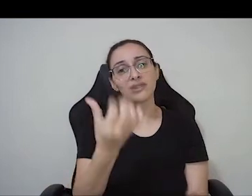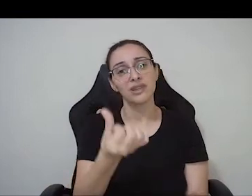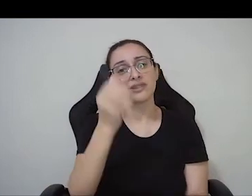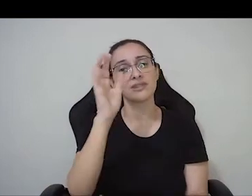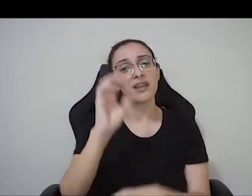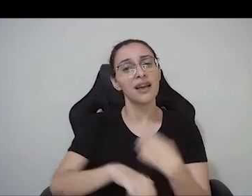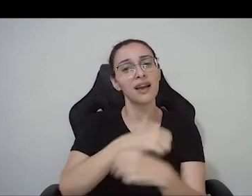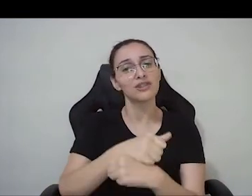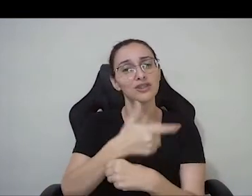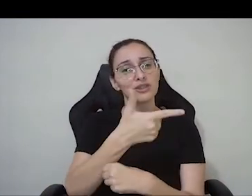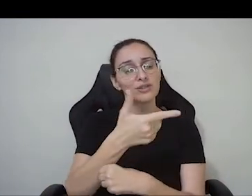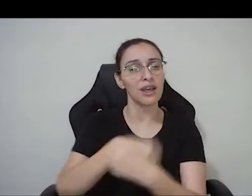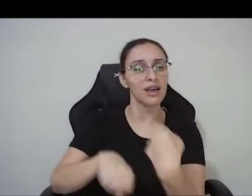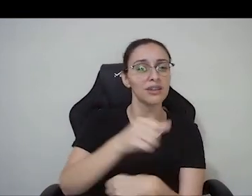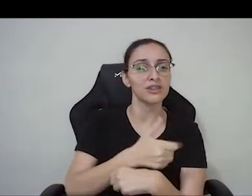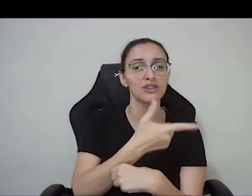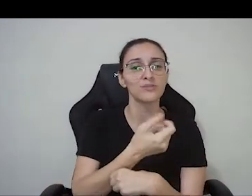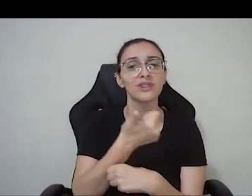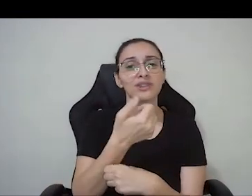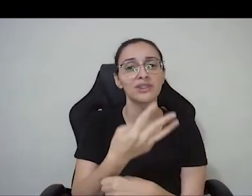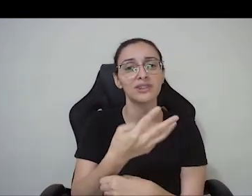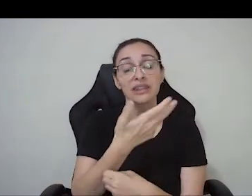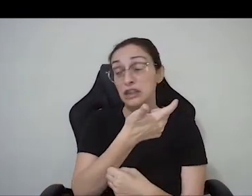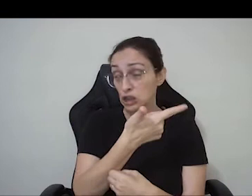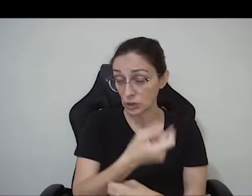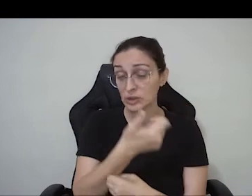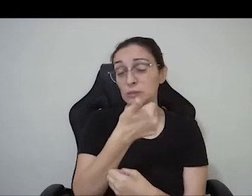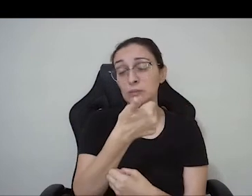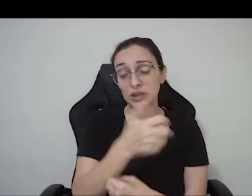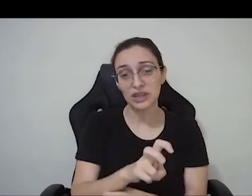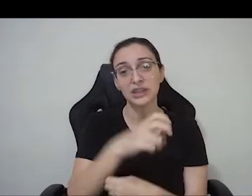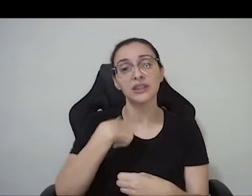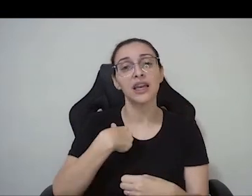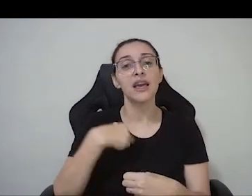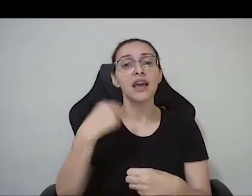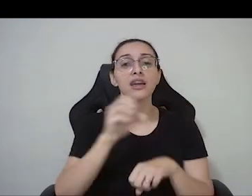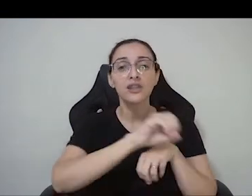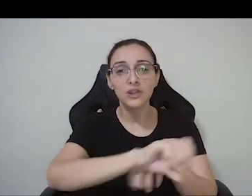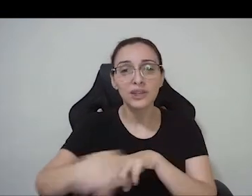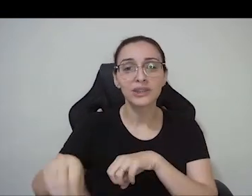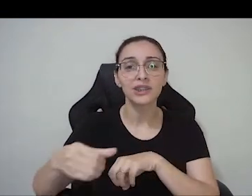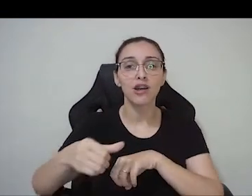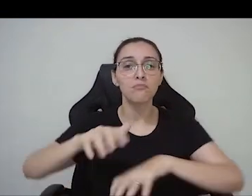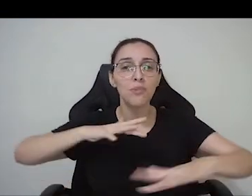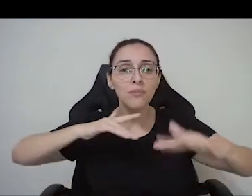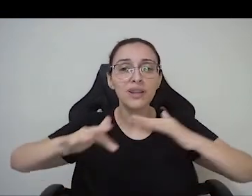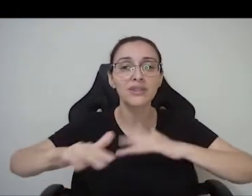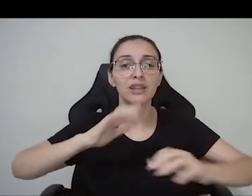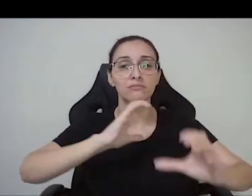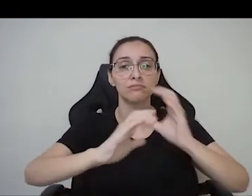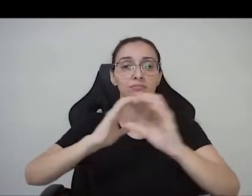em 2015 e ela aborda pontos como a educação, mobilidade, fala também